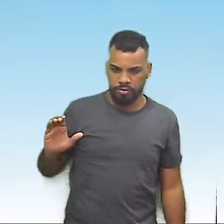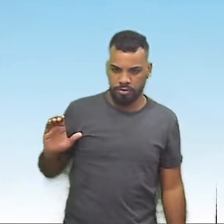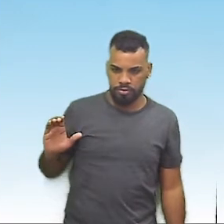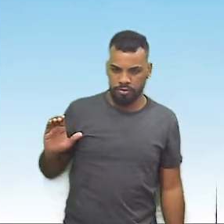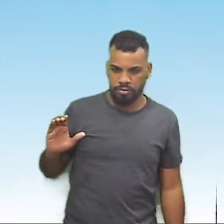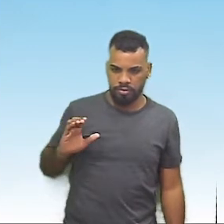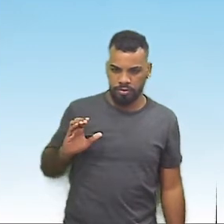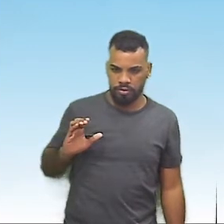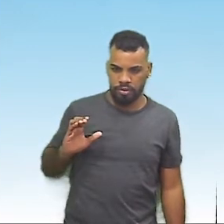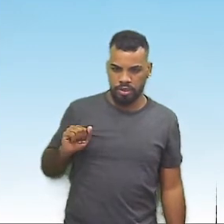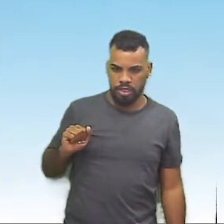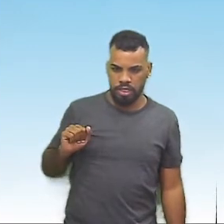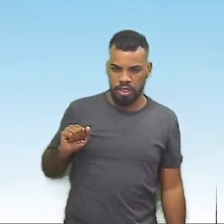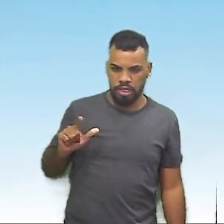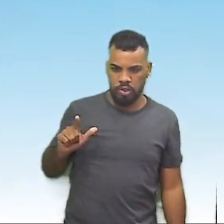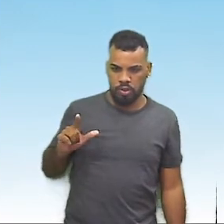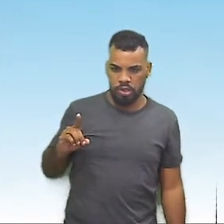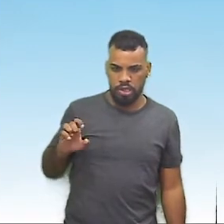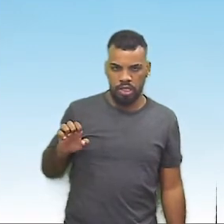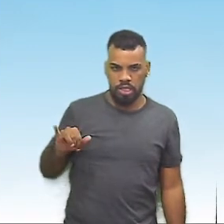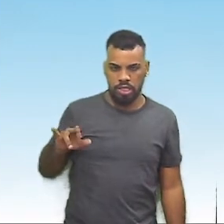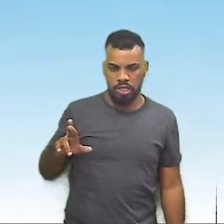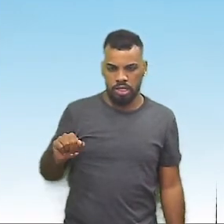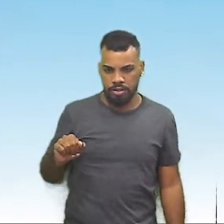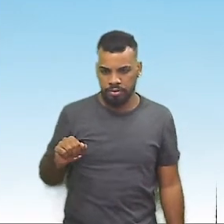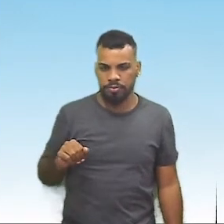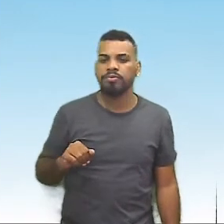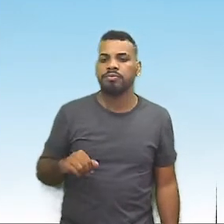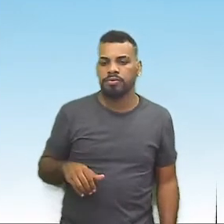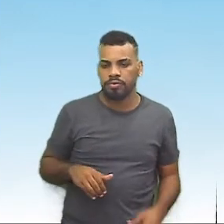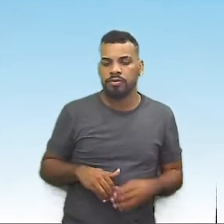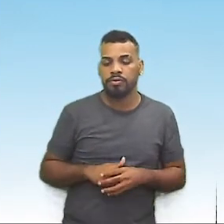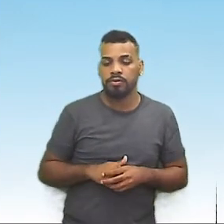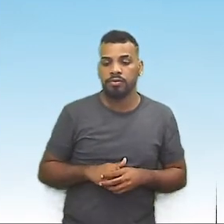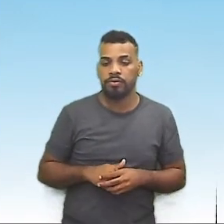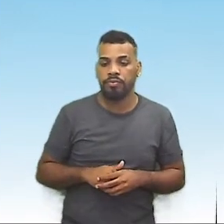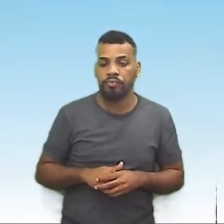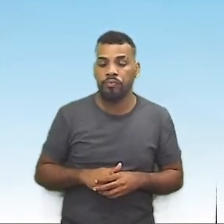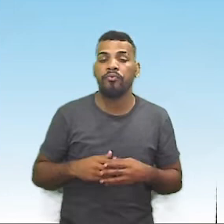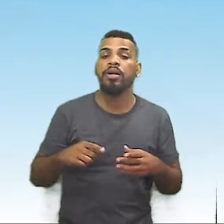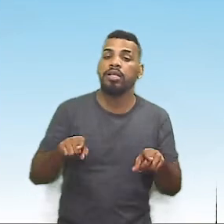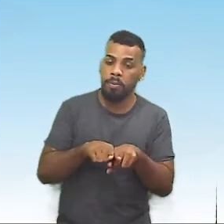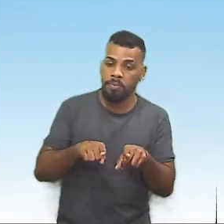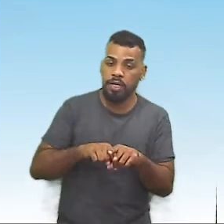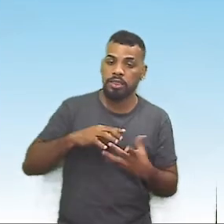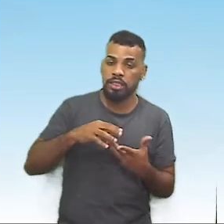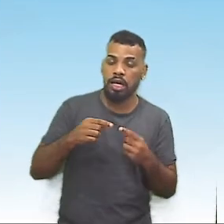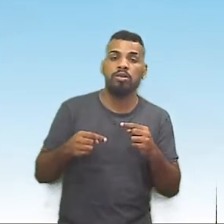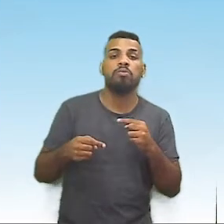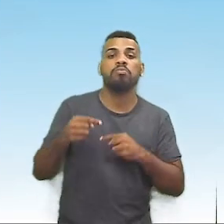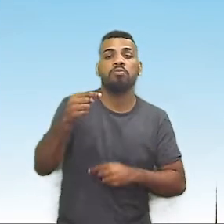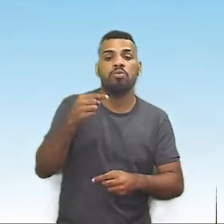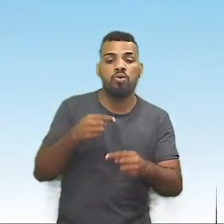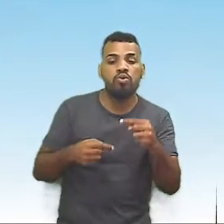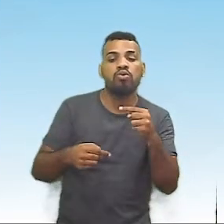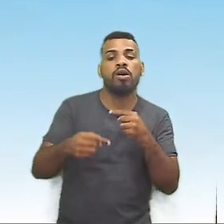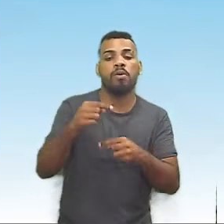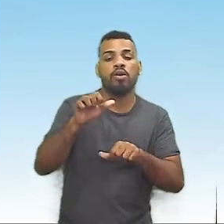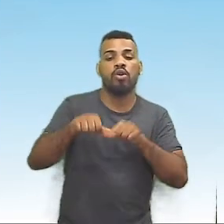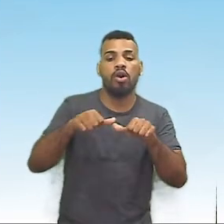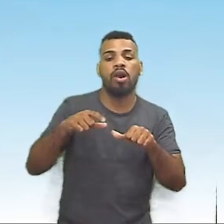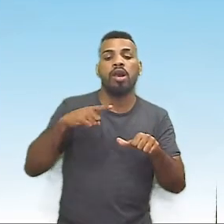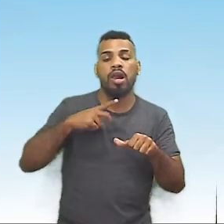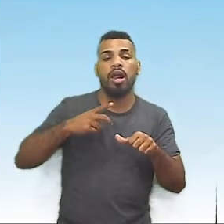coisa também quando se fala do equilíbrio termodinâmico da Terra que acontece em grandes cidades, que é a